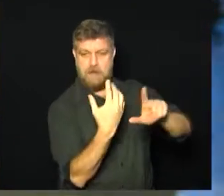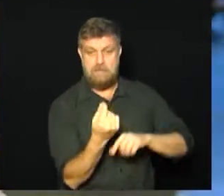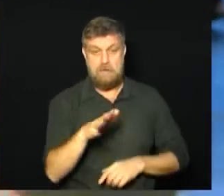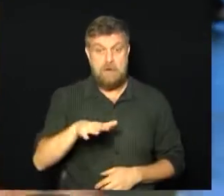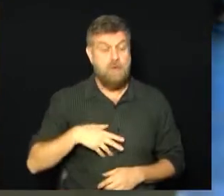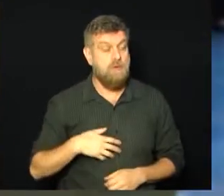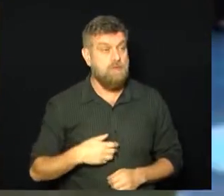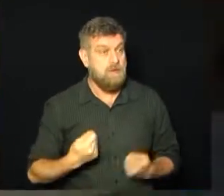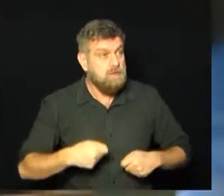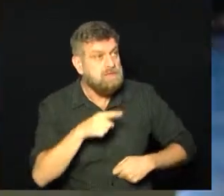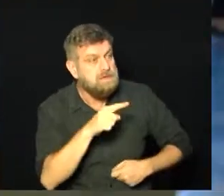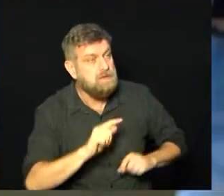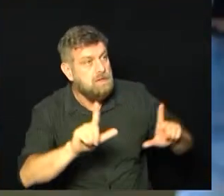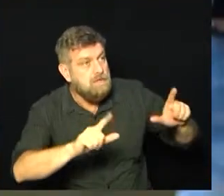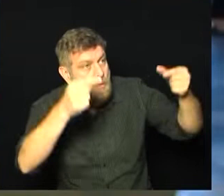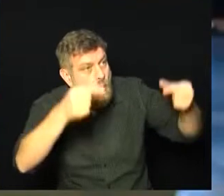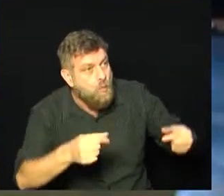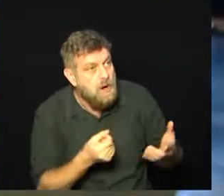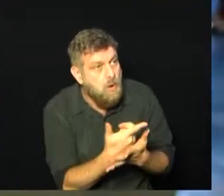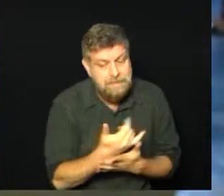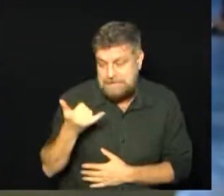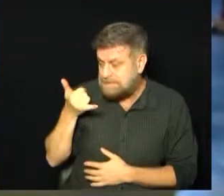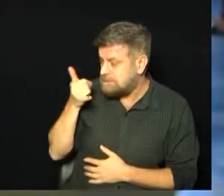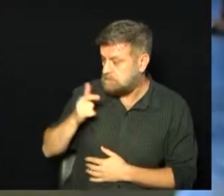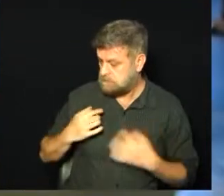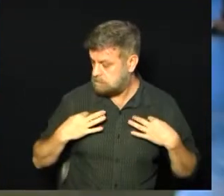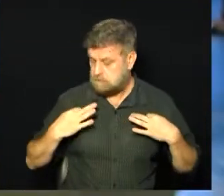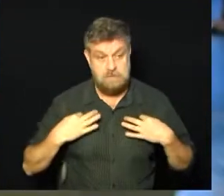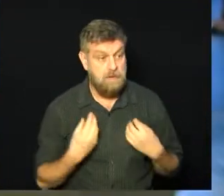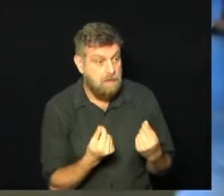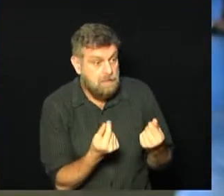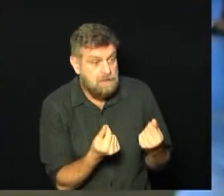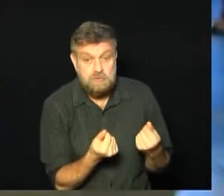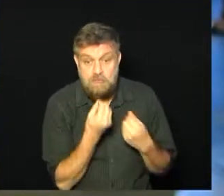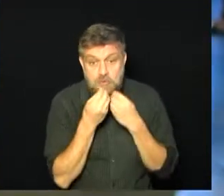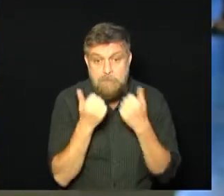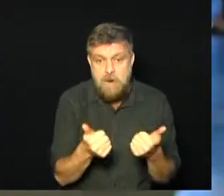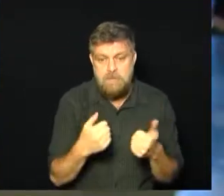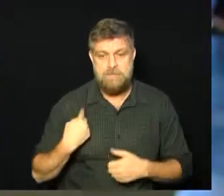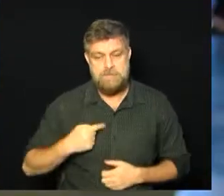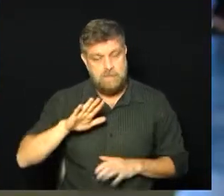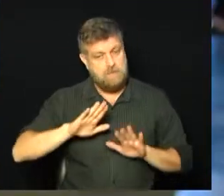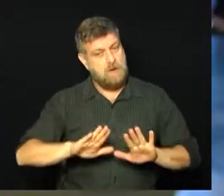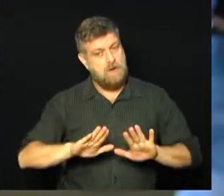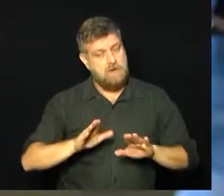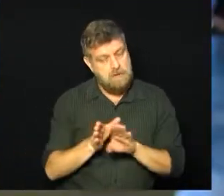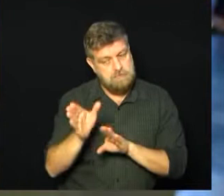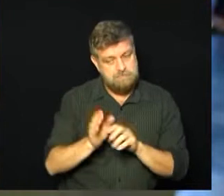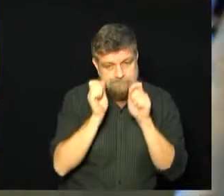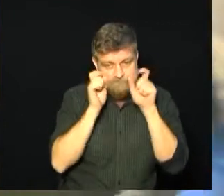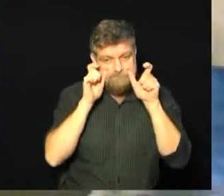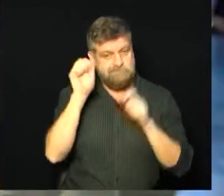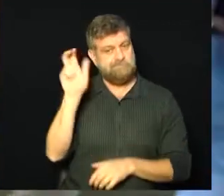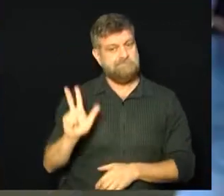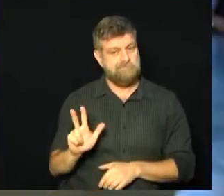opa, eu até estou precisando dessa TV, estou precisando de um celular, essa roupa está com preço bom, mas aqui a gente vai ter que dar aquele alerta, né, para não cair